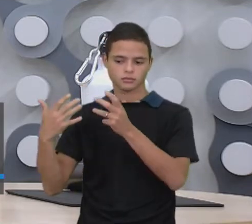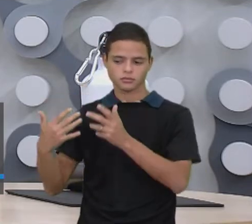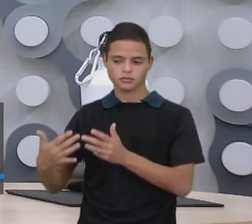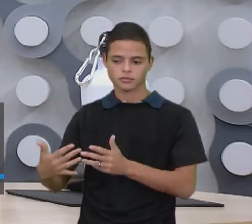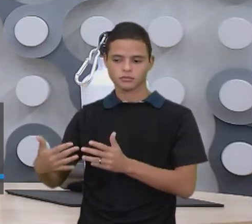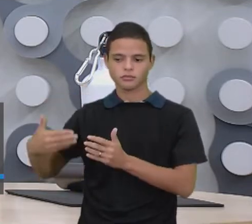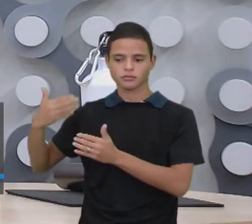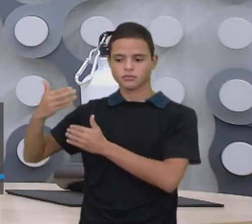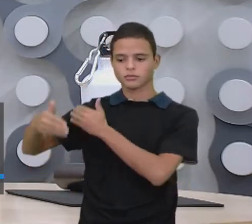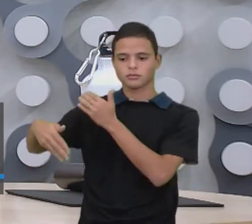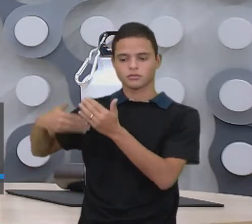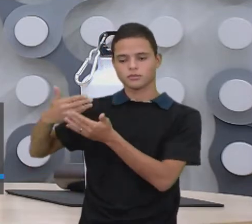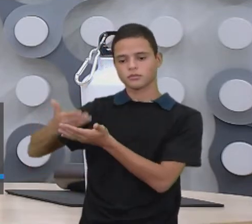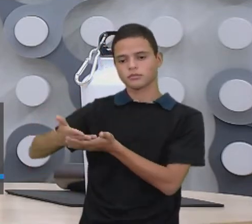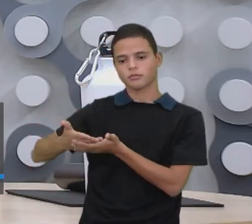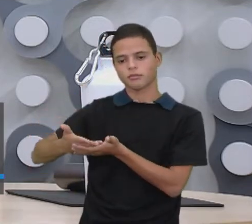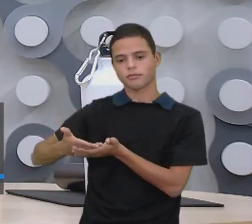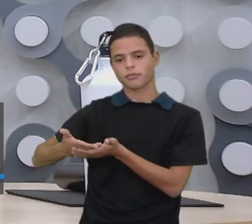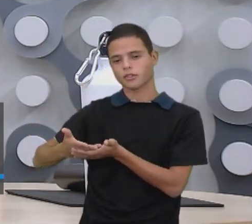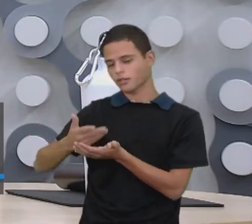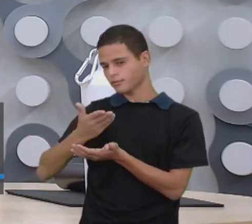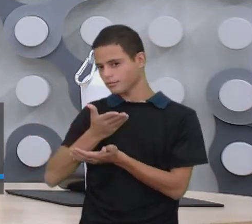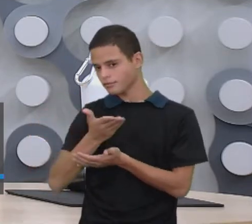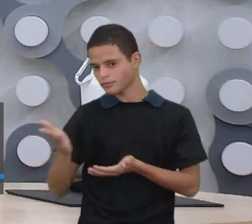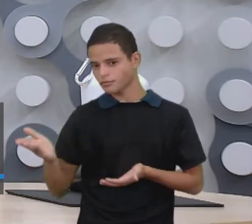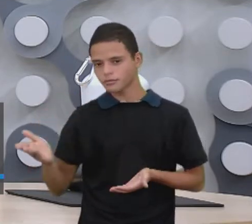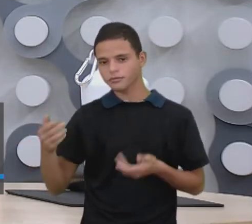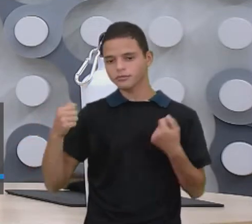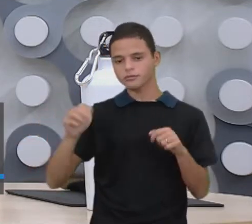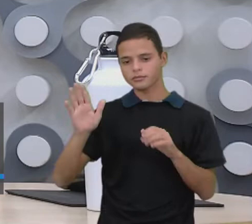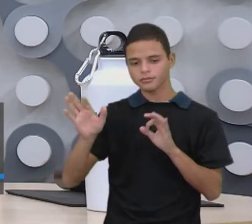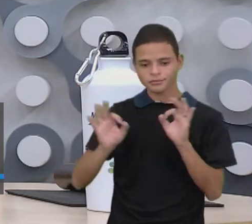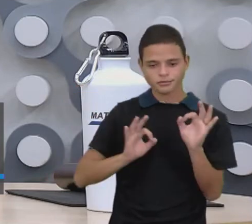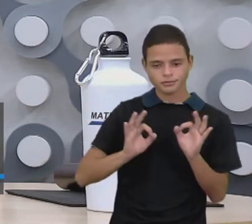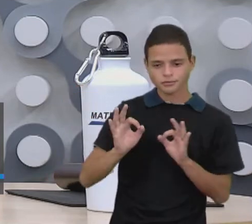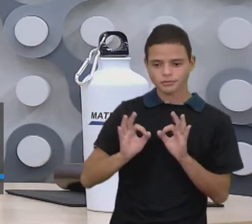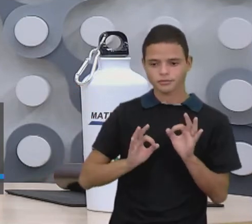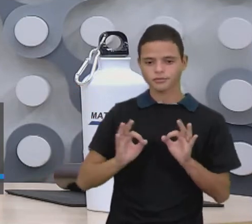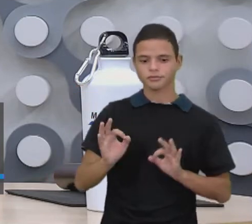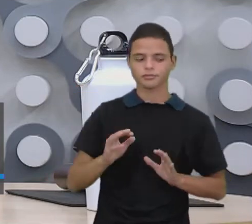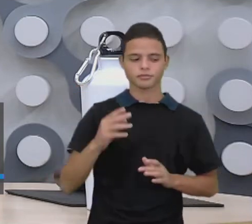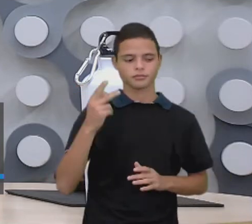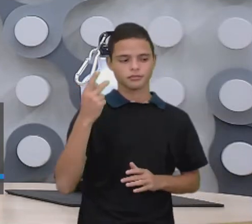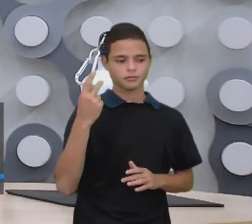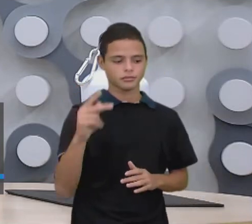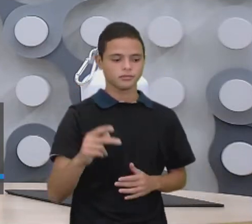atividade 2, né, que vocês já deveriam estar bolando o seu projeto,